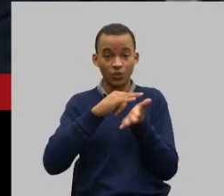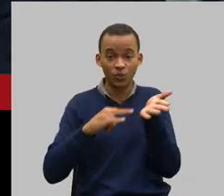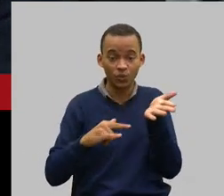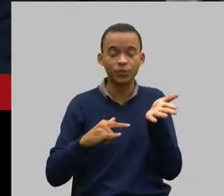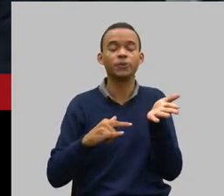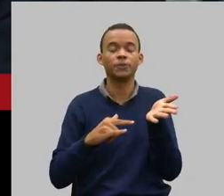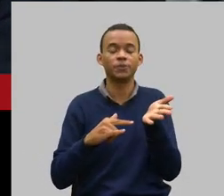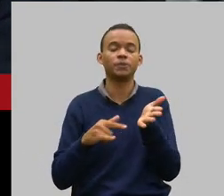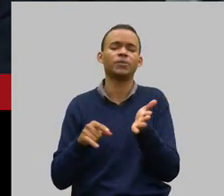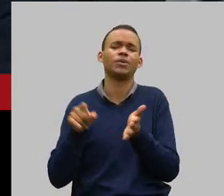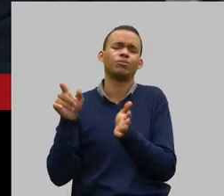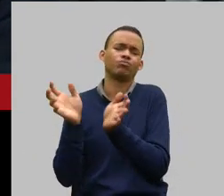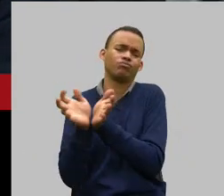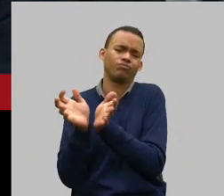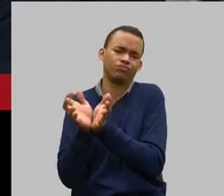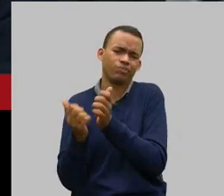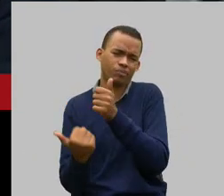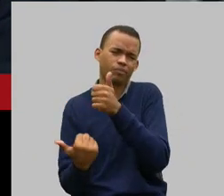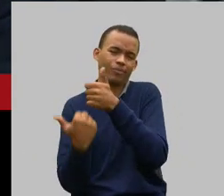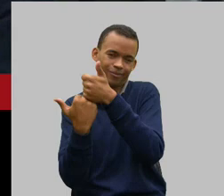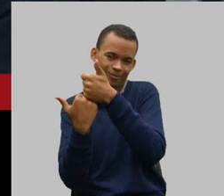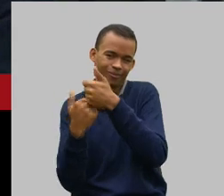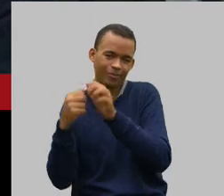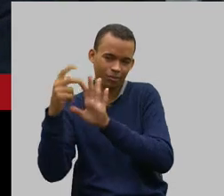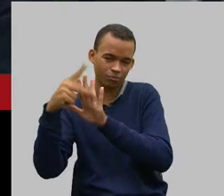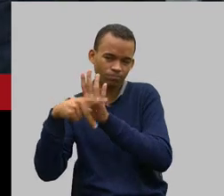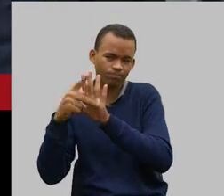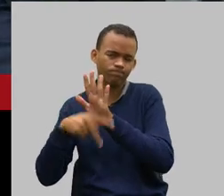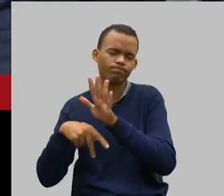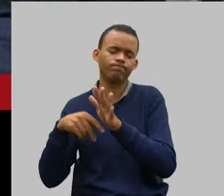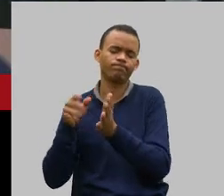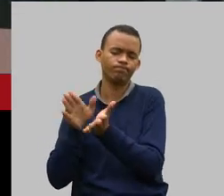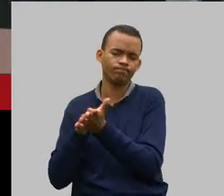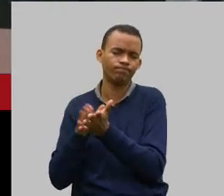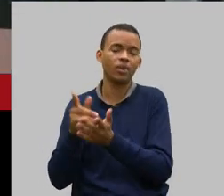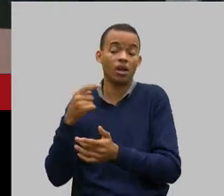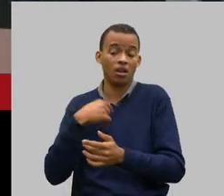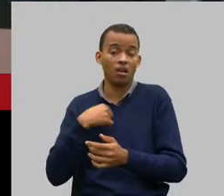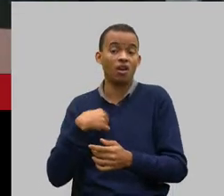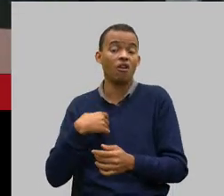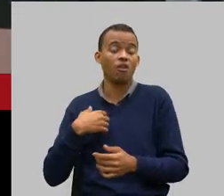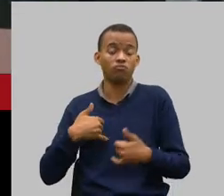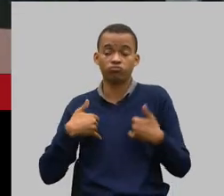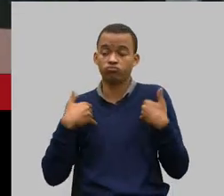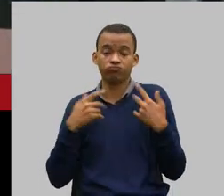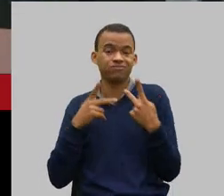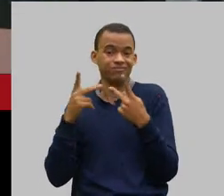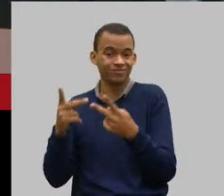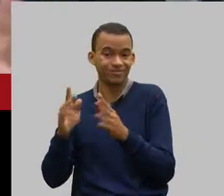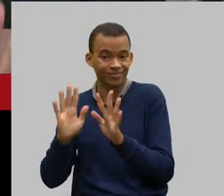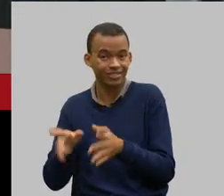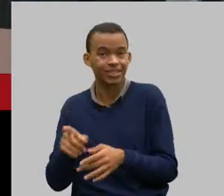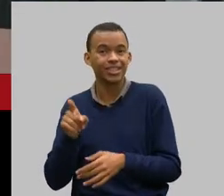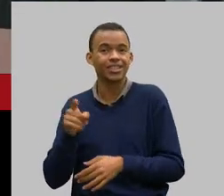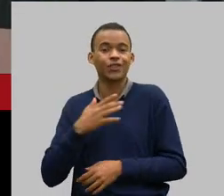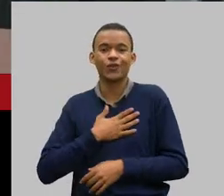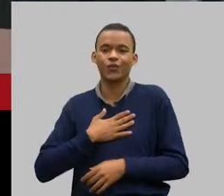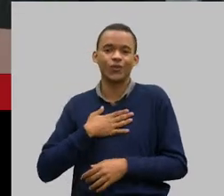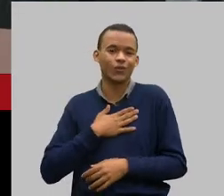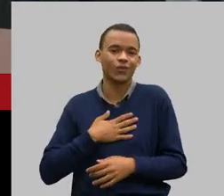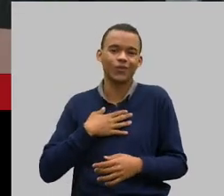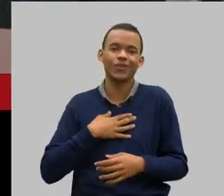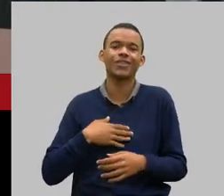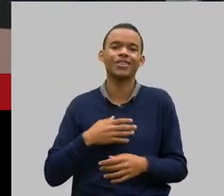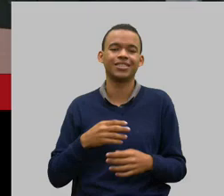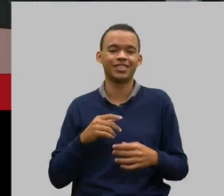realmente e tive a honra de lá e para mim é é é a a agenda que eu mais gosto de fazer é